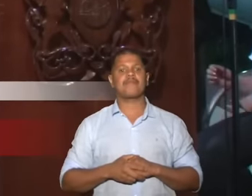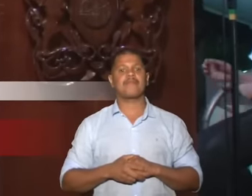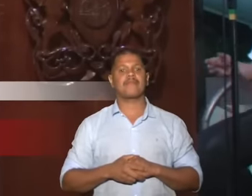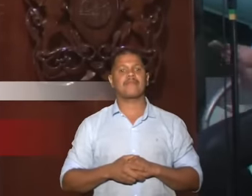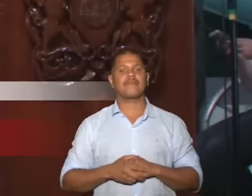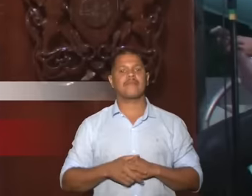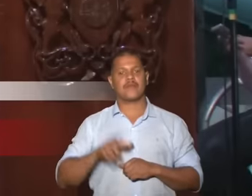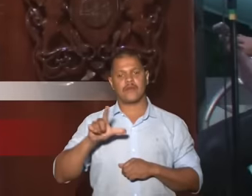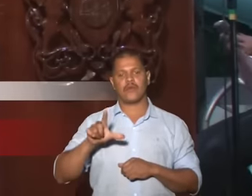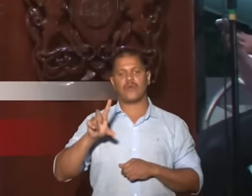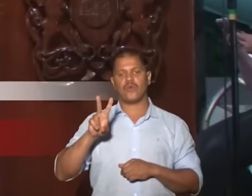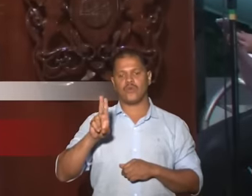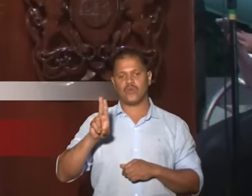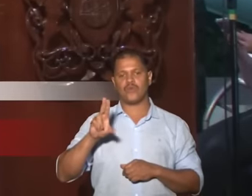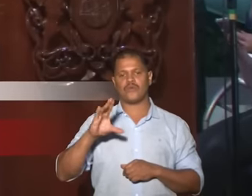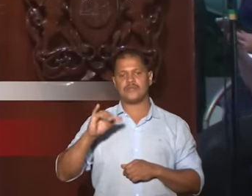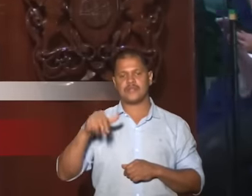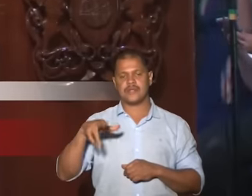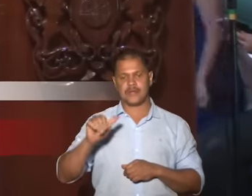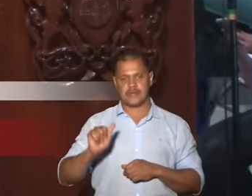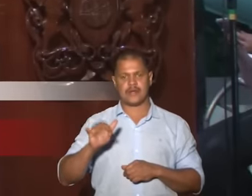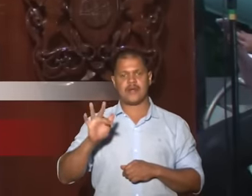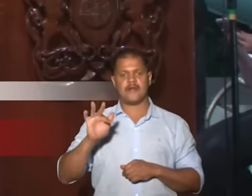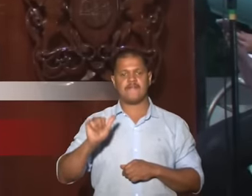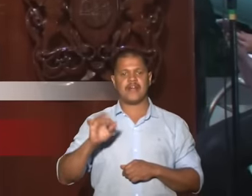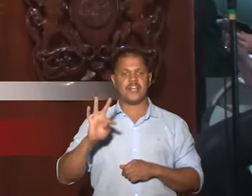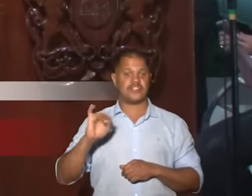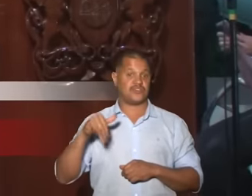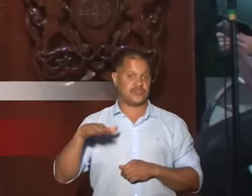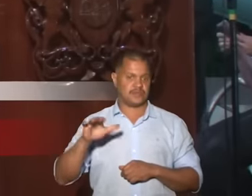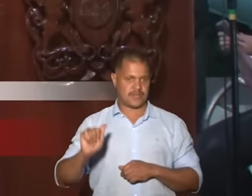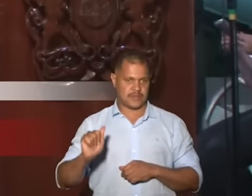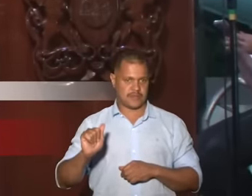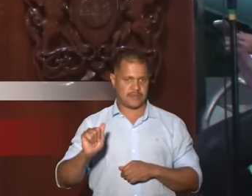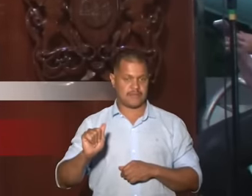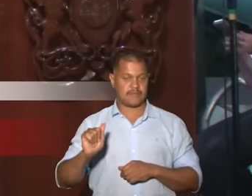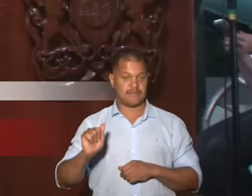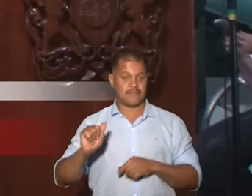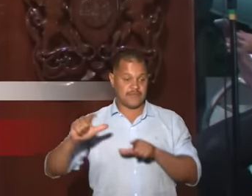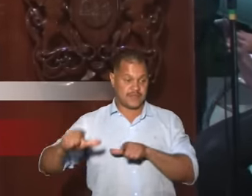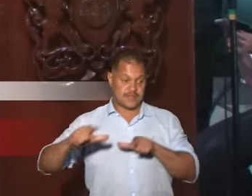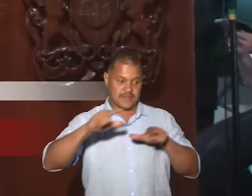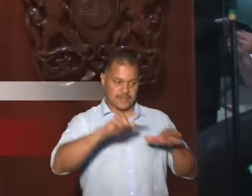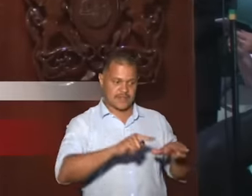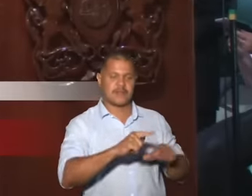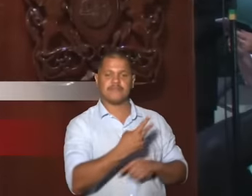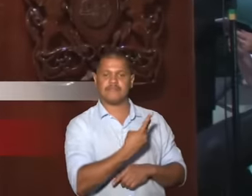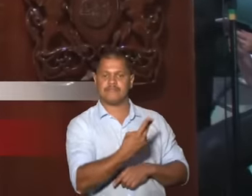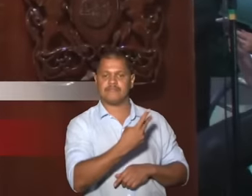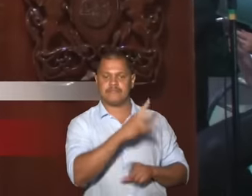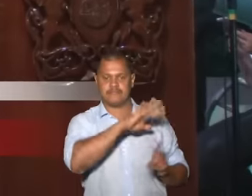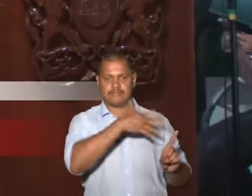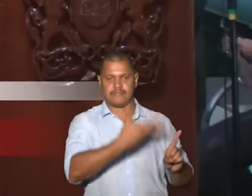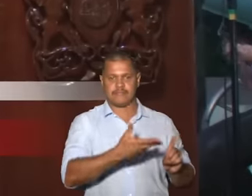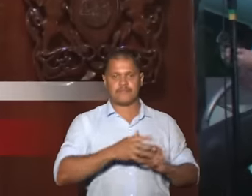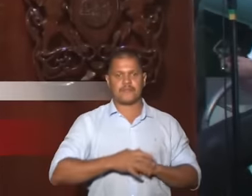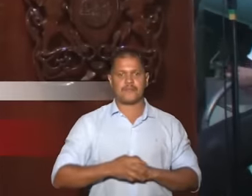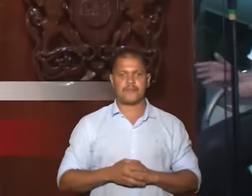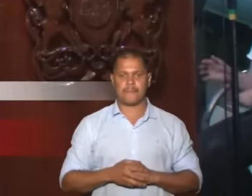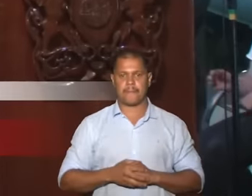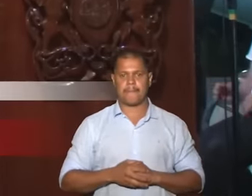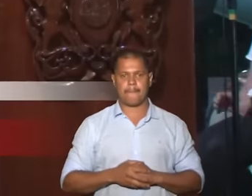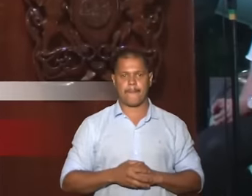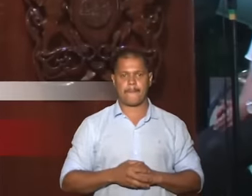Luciana de Fátima Fonseca, que entregará as placas aos homenageados.